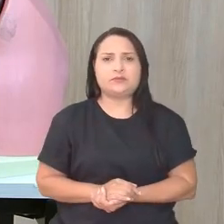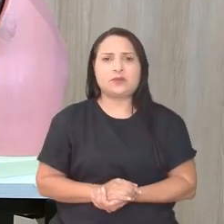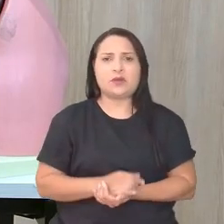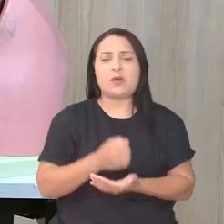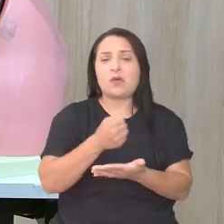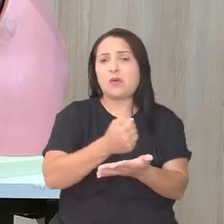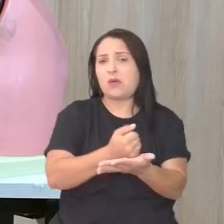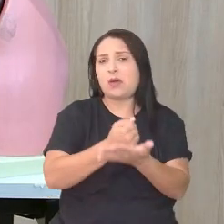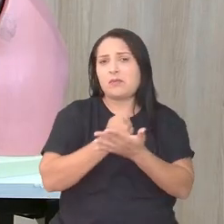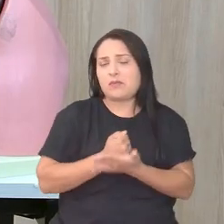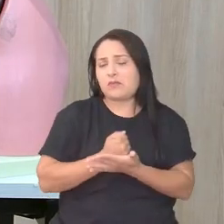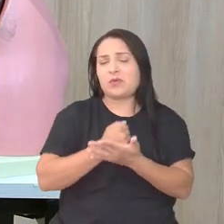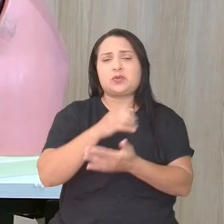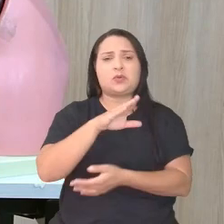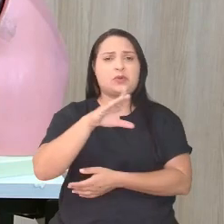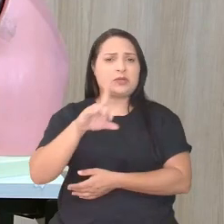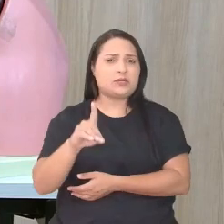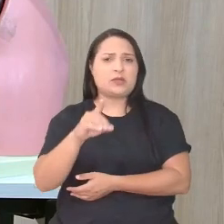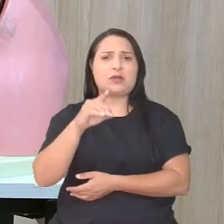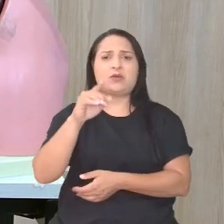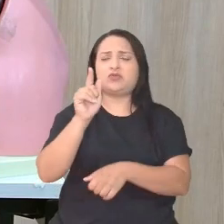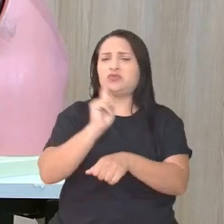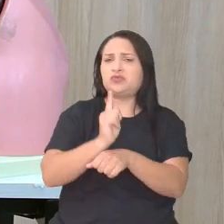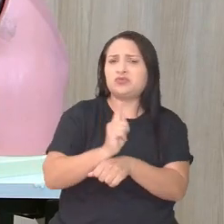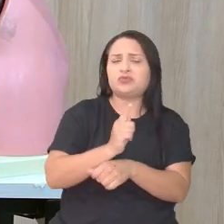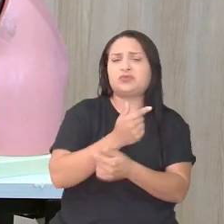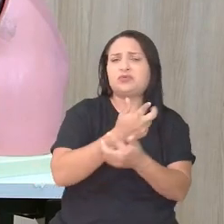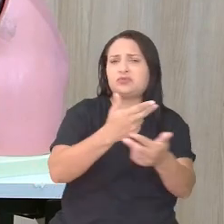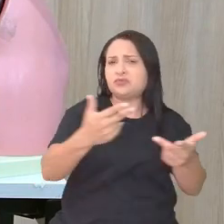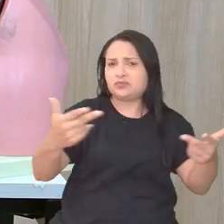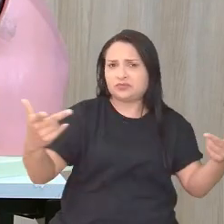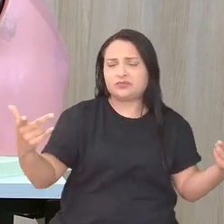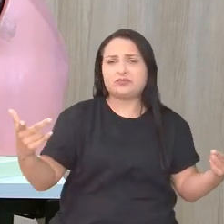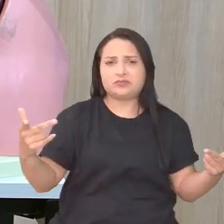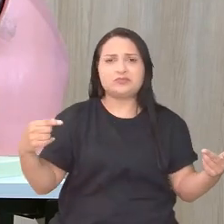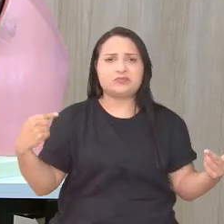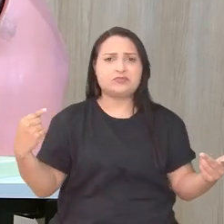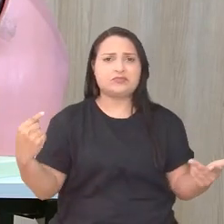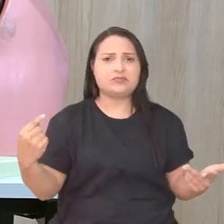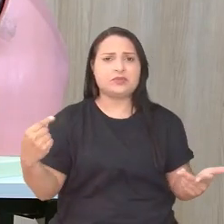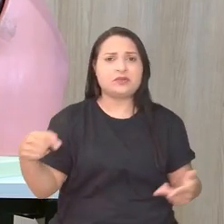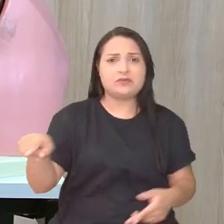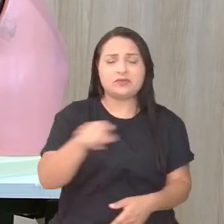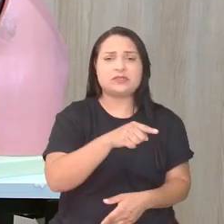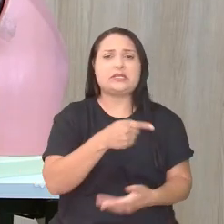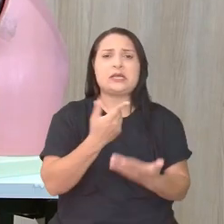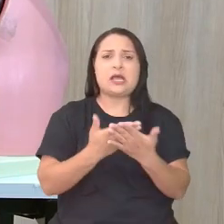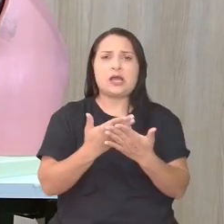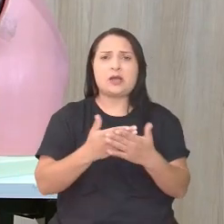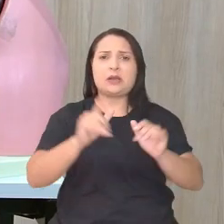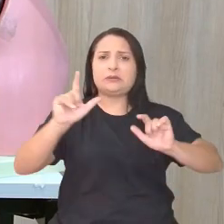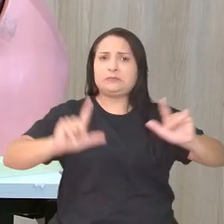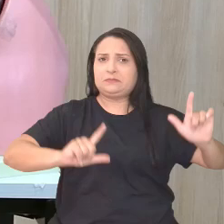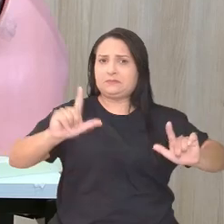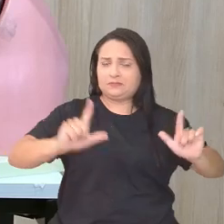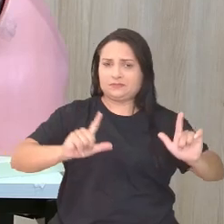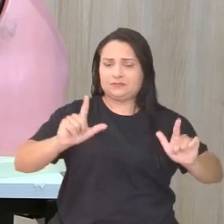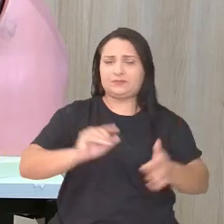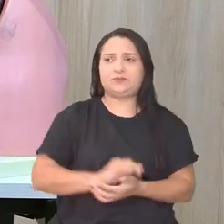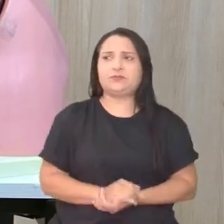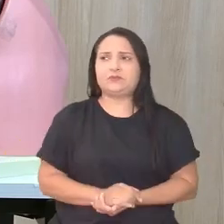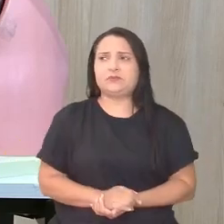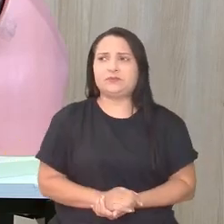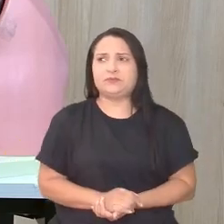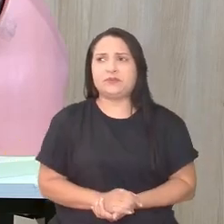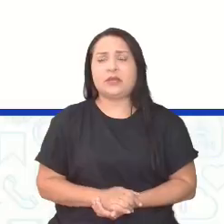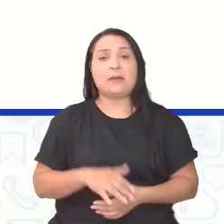apoio que os coordenadores, gestores, né, os professores estão dando para que vocês assistam a nossa aula. Mas, para quem